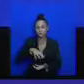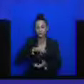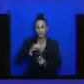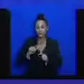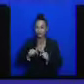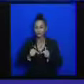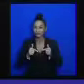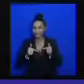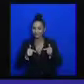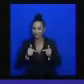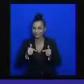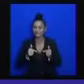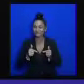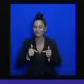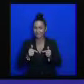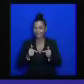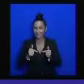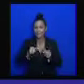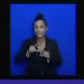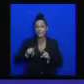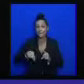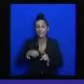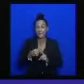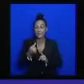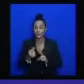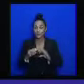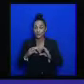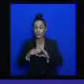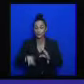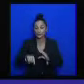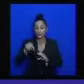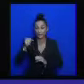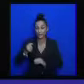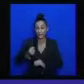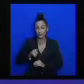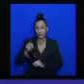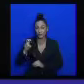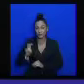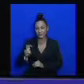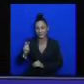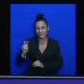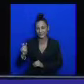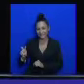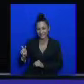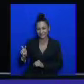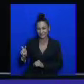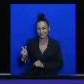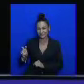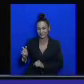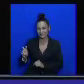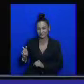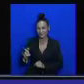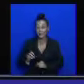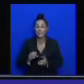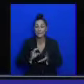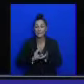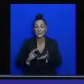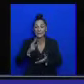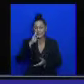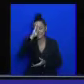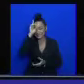sua sorte está girando. Mais uma bola sorteada, 55, número 55.